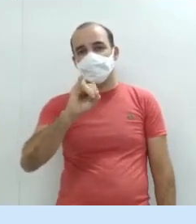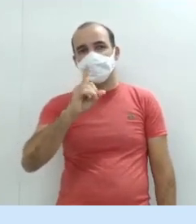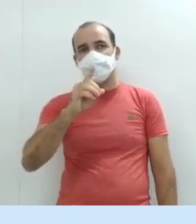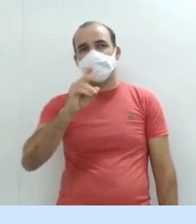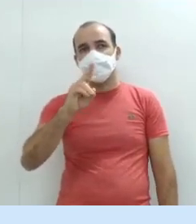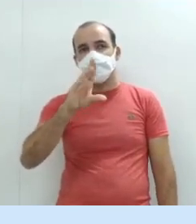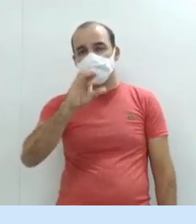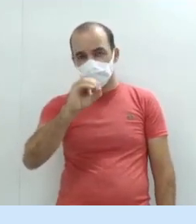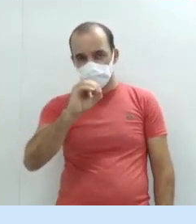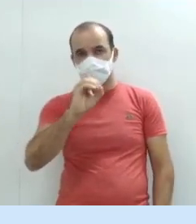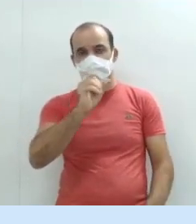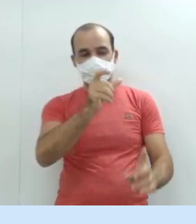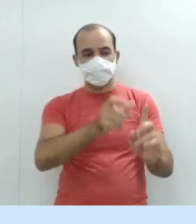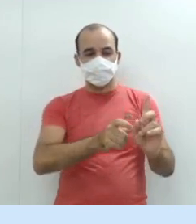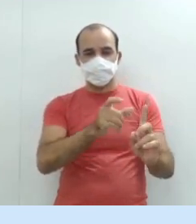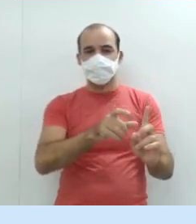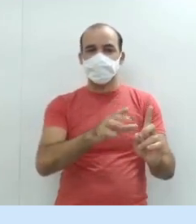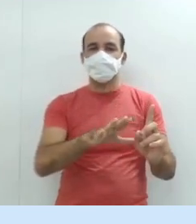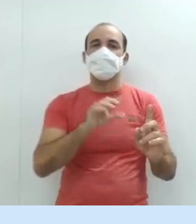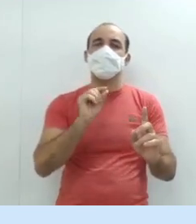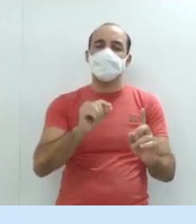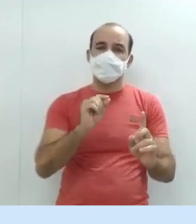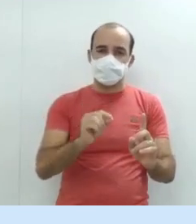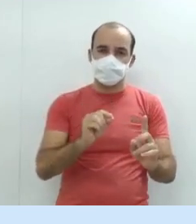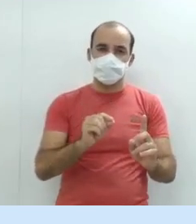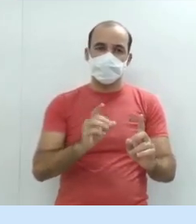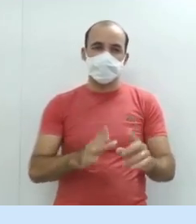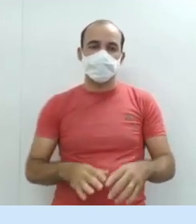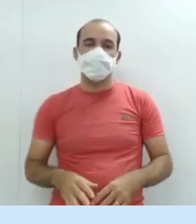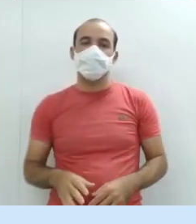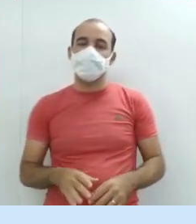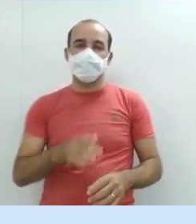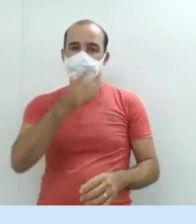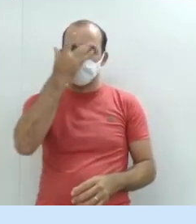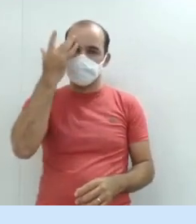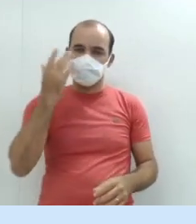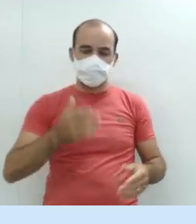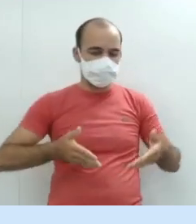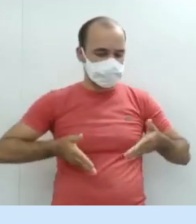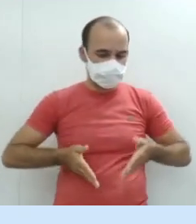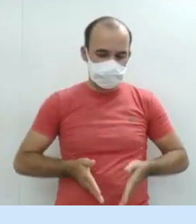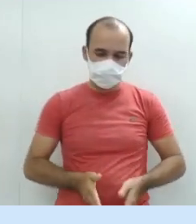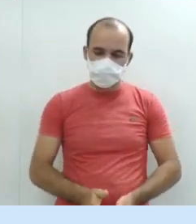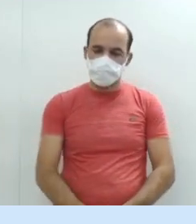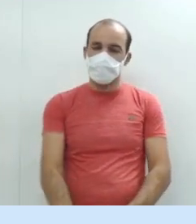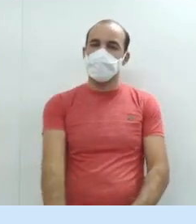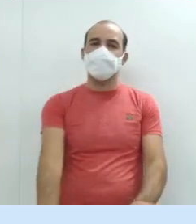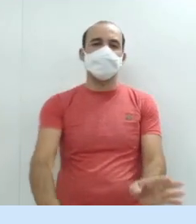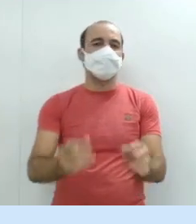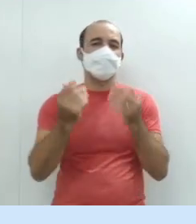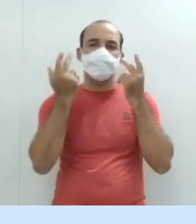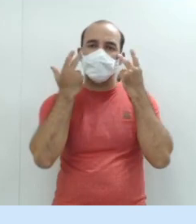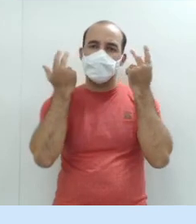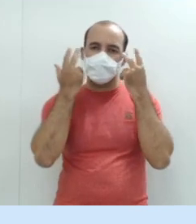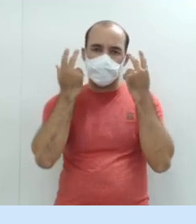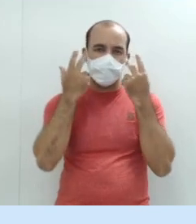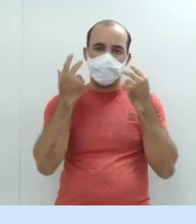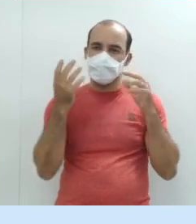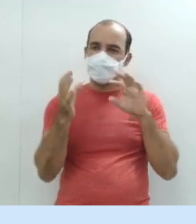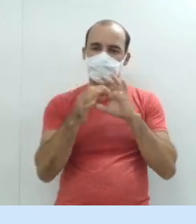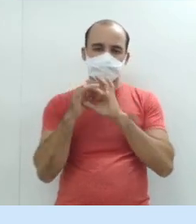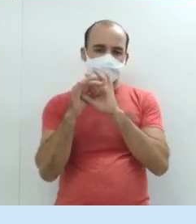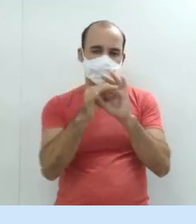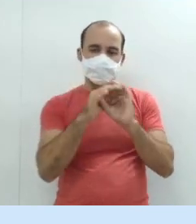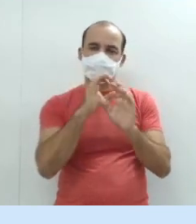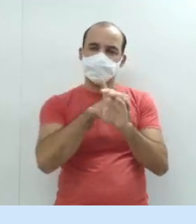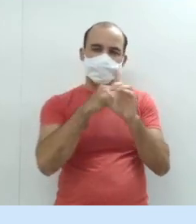vocês vão ter aula aí com o professor Andrei de biologia, ao nascer nós somos partes integrantes da sociedade e somos